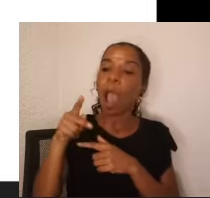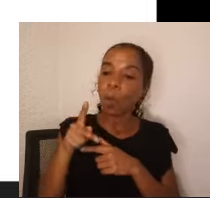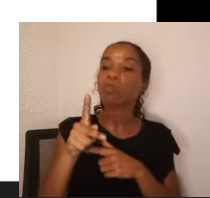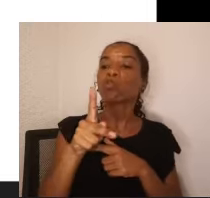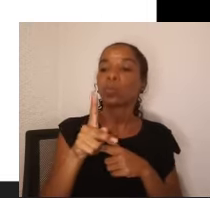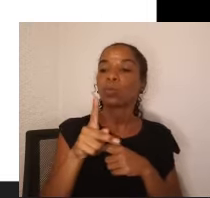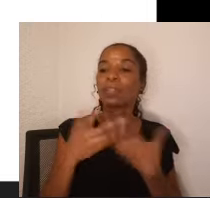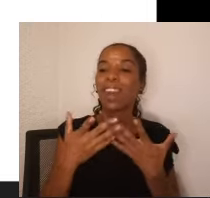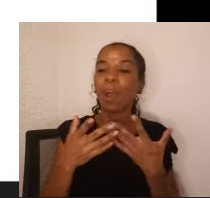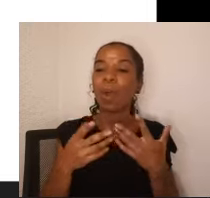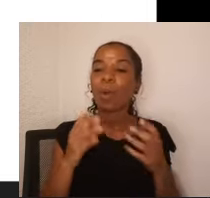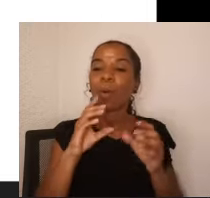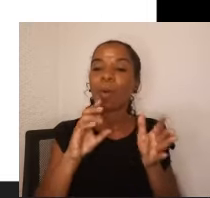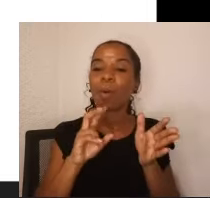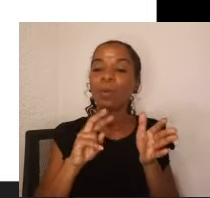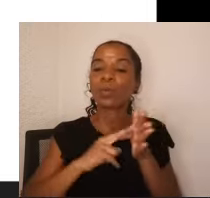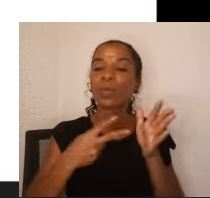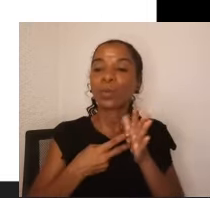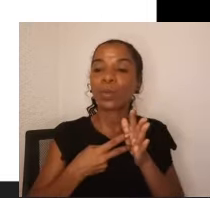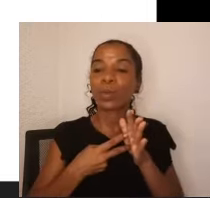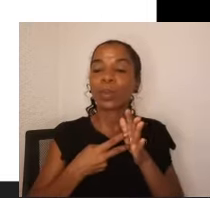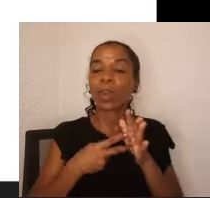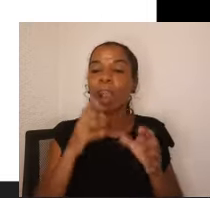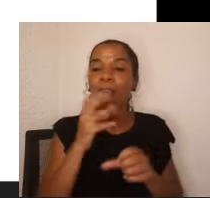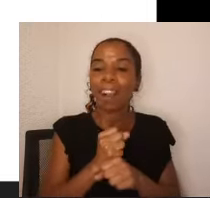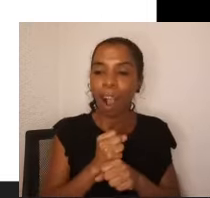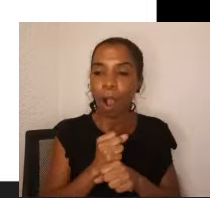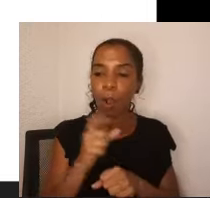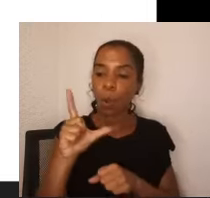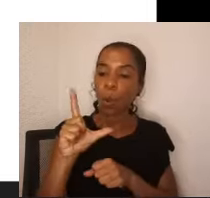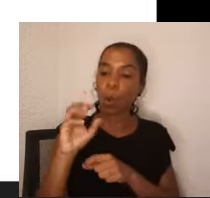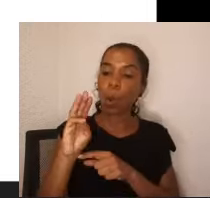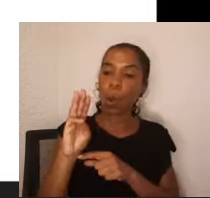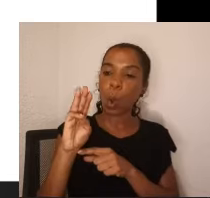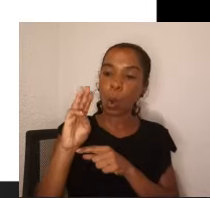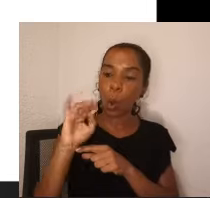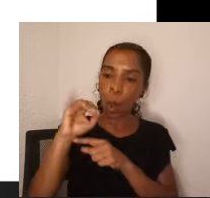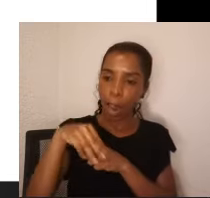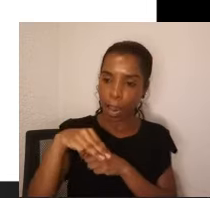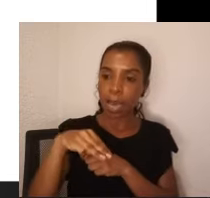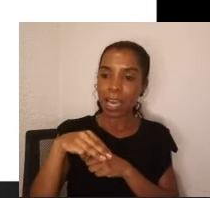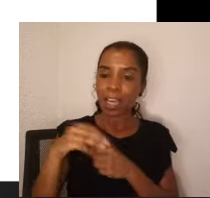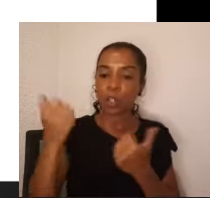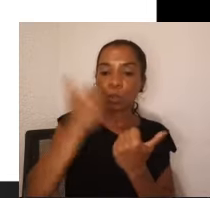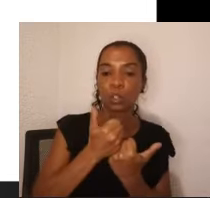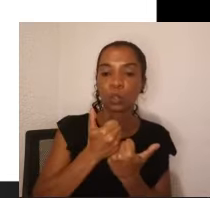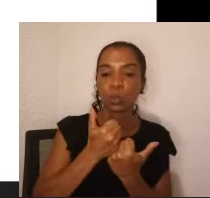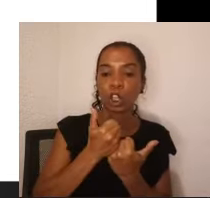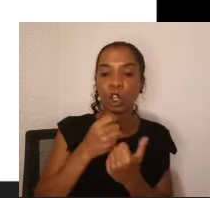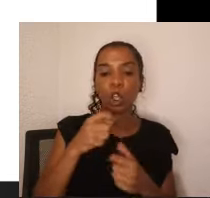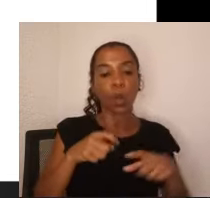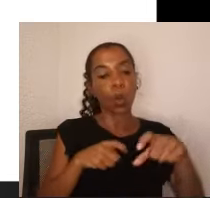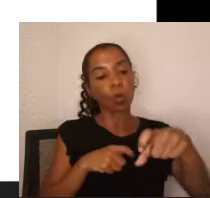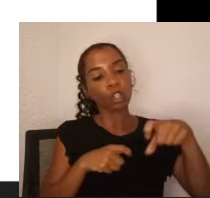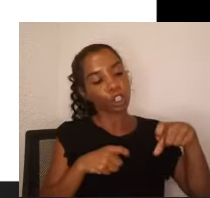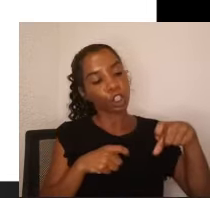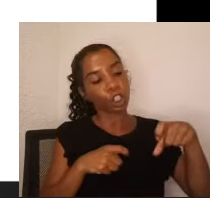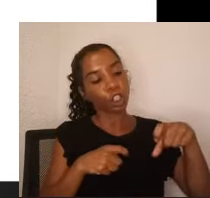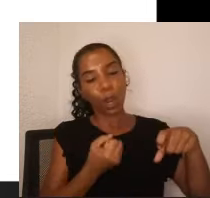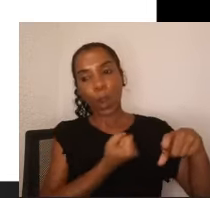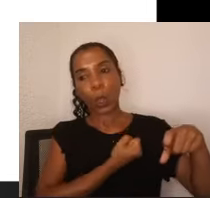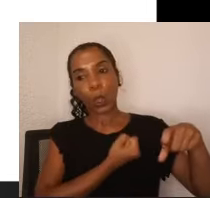do limite é feito substituindo o x pelo número que